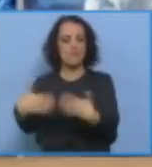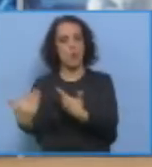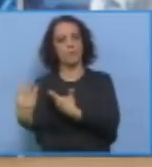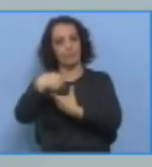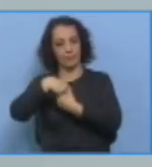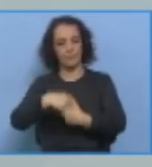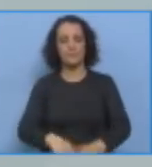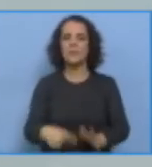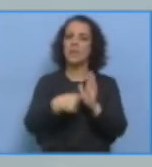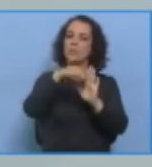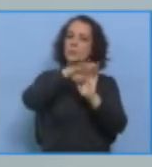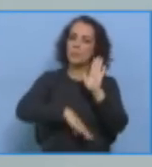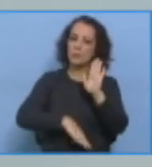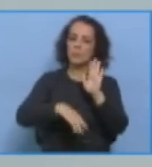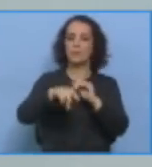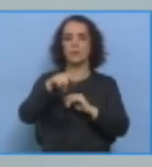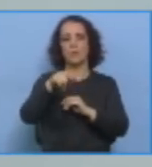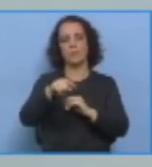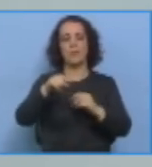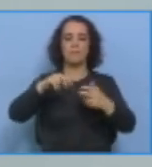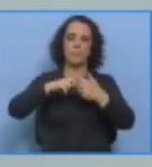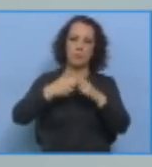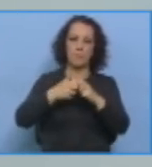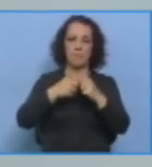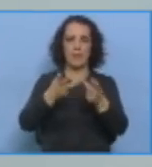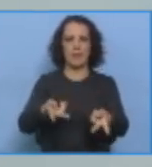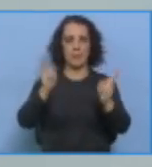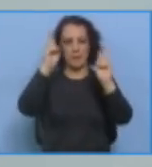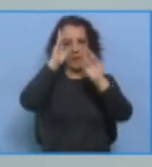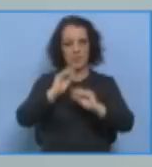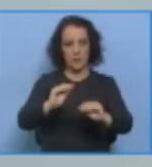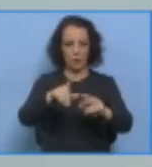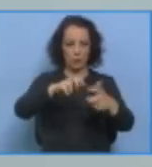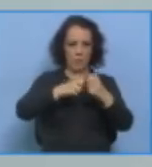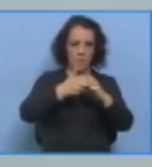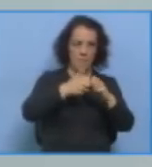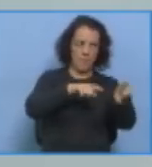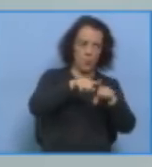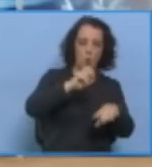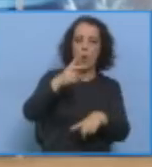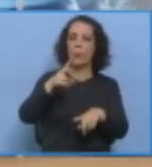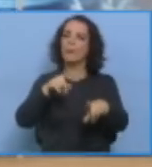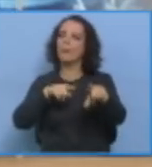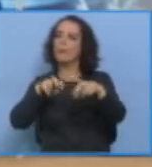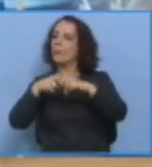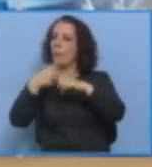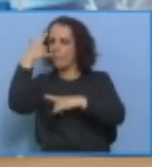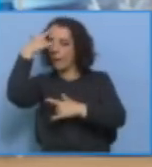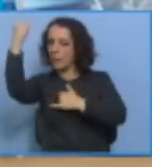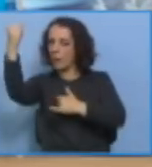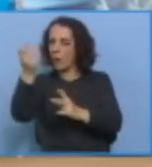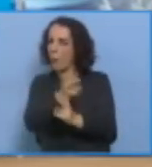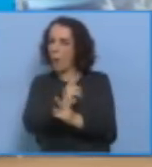Este problema da liberdade de ensino é um problema político ou é um problema ideológico, na sua opinião? Vamos ver,